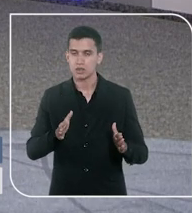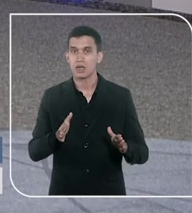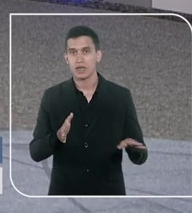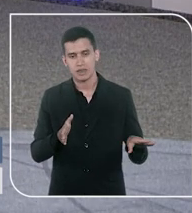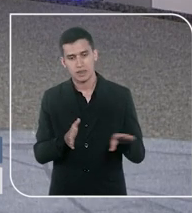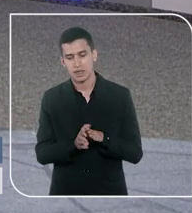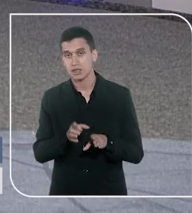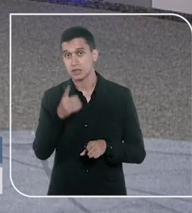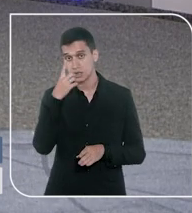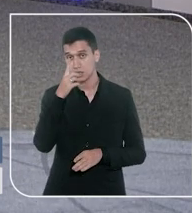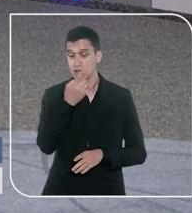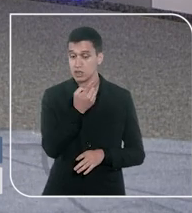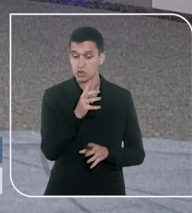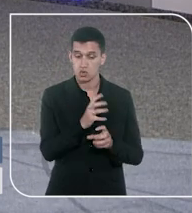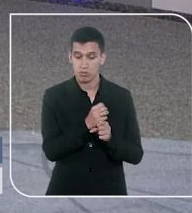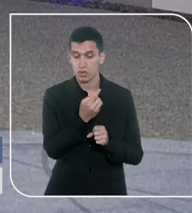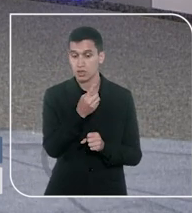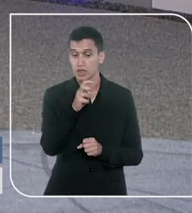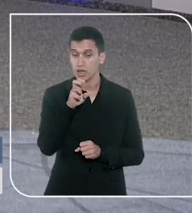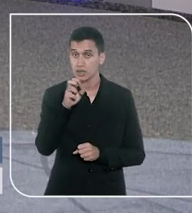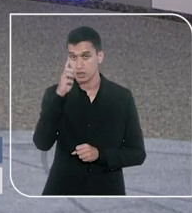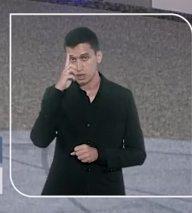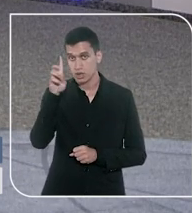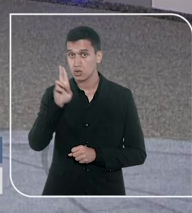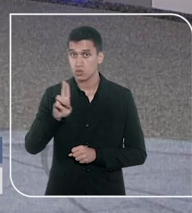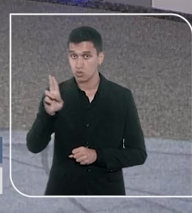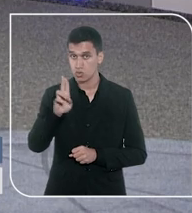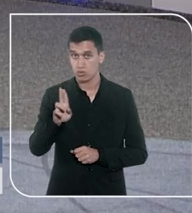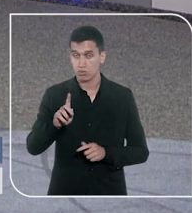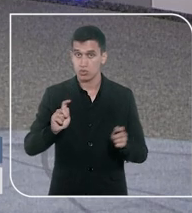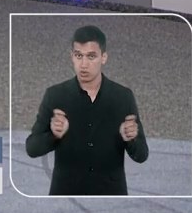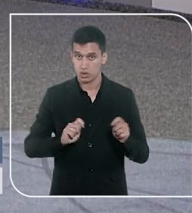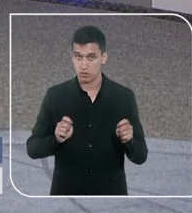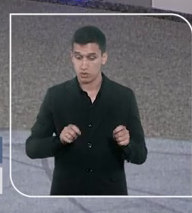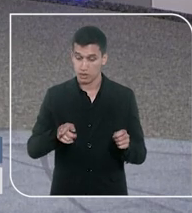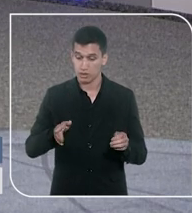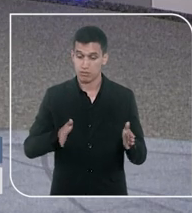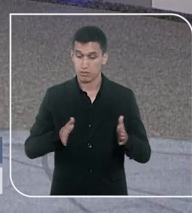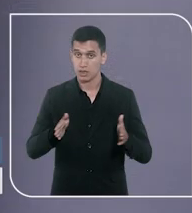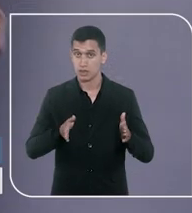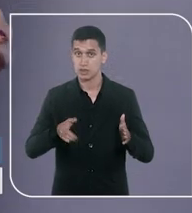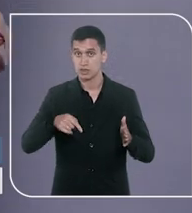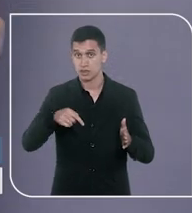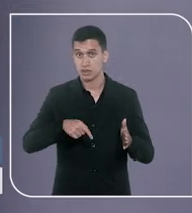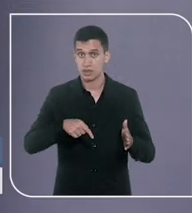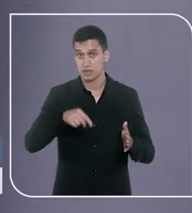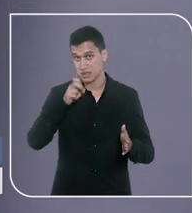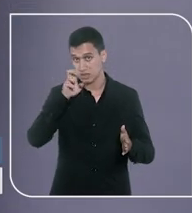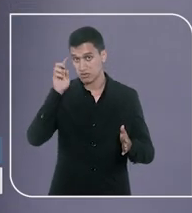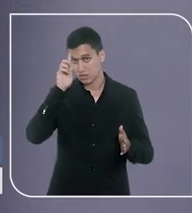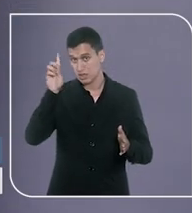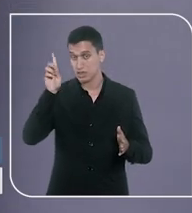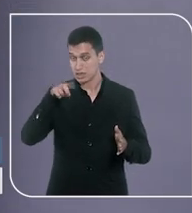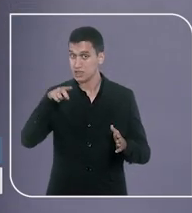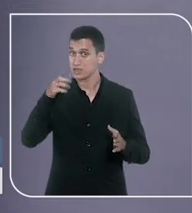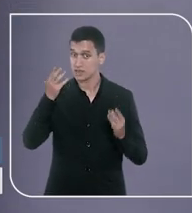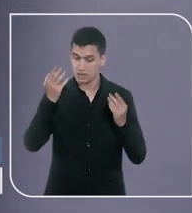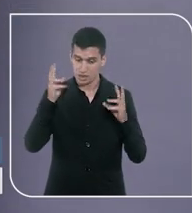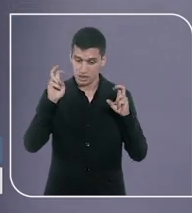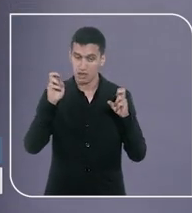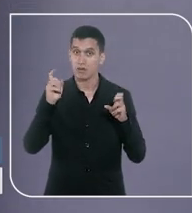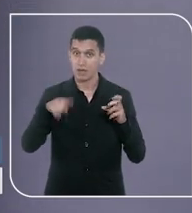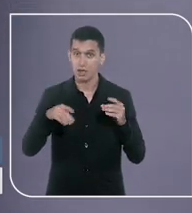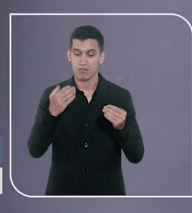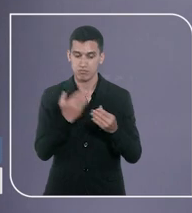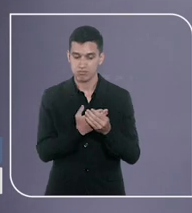todos os recursos, com exceção dos embargos de declaração. E a propósito, né, que esse prazo é de 5 dias. E esse assunto, embargos de declaração, foi o